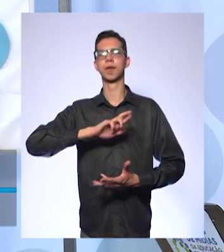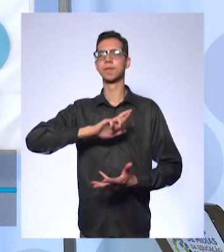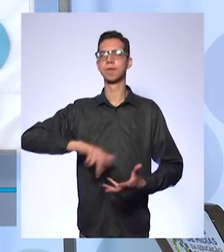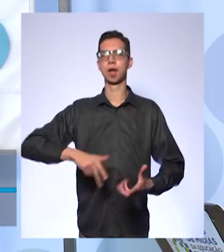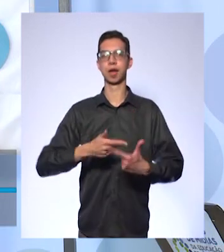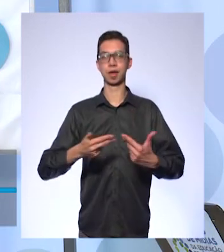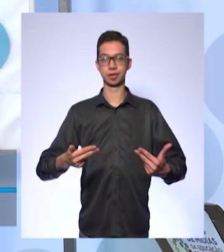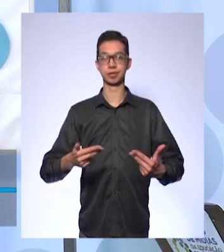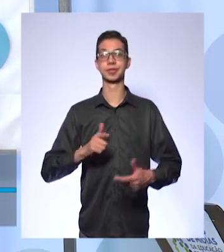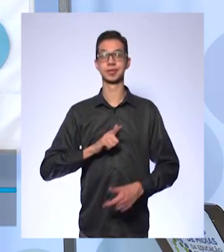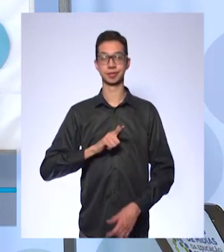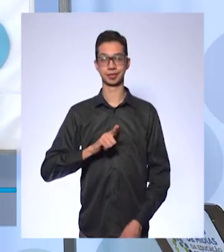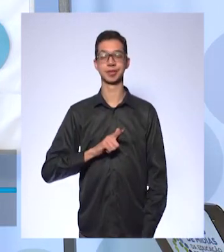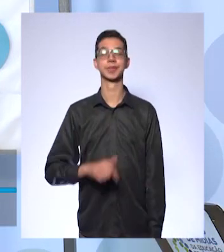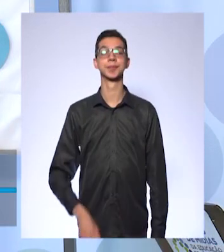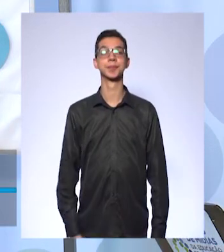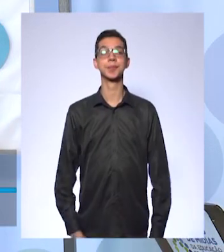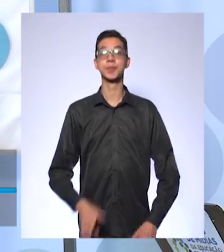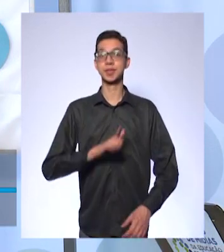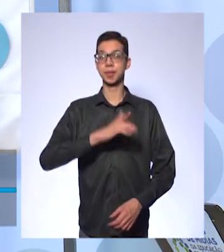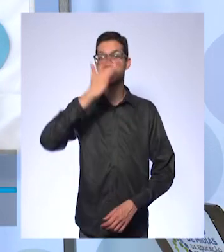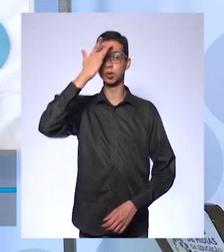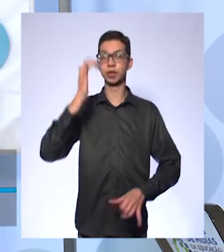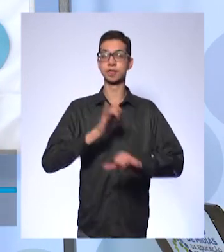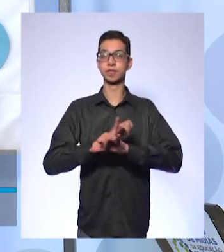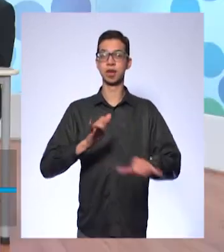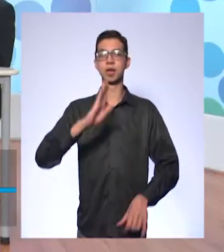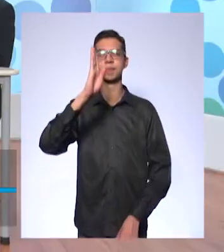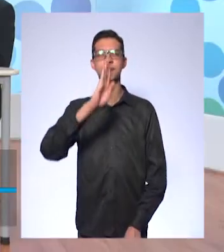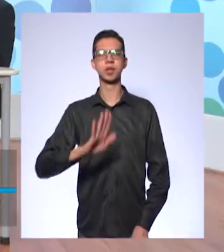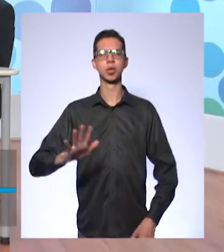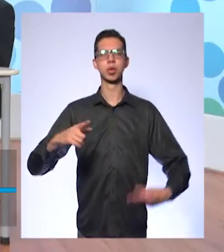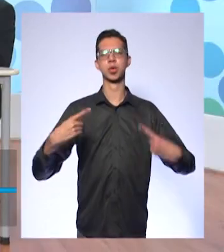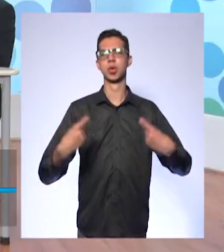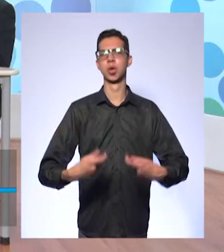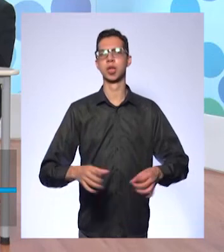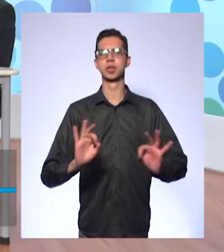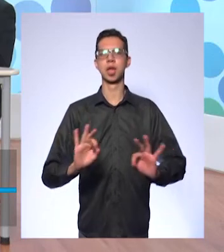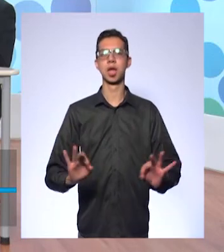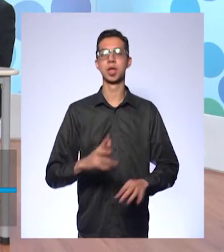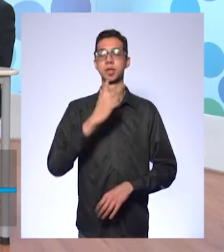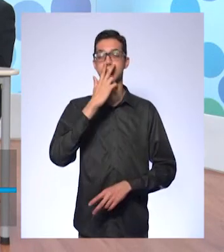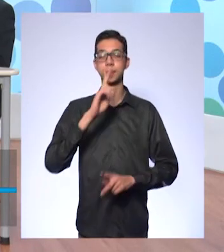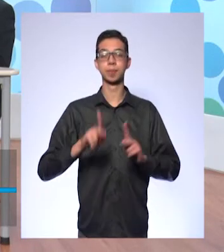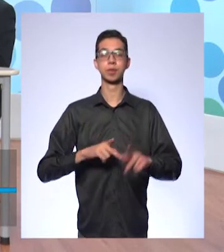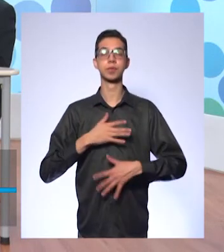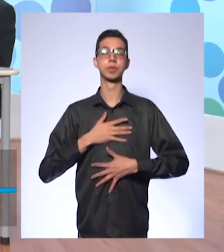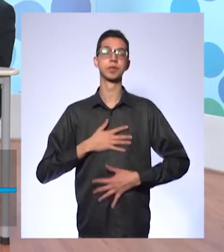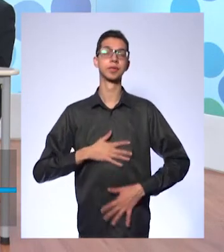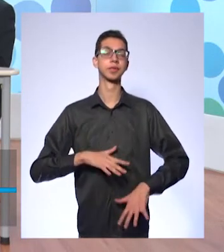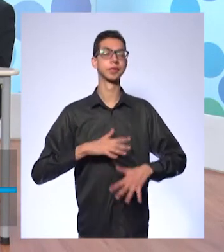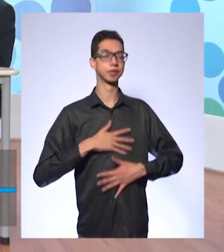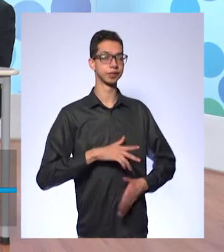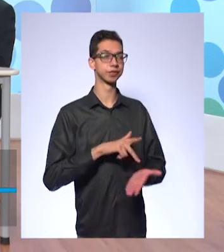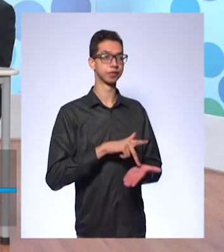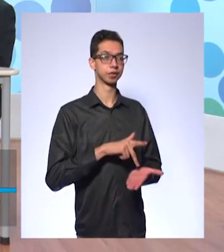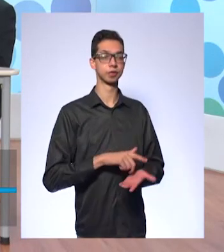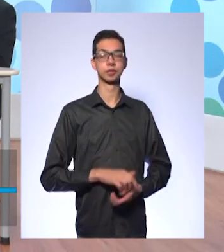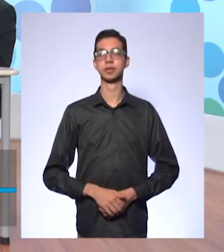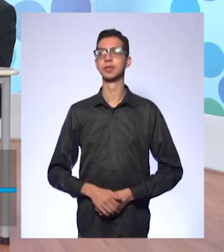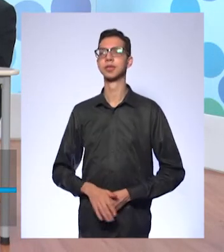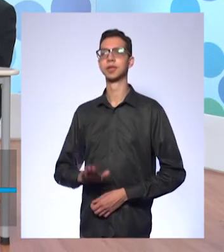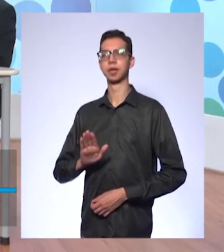fala, né, professor Carlos, que o brasileiro é um povo que não faz guerra, é um povo muito tranquilo. É só mexer,